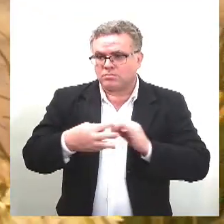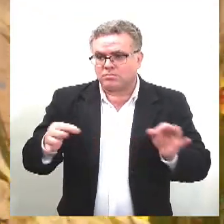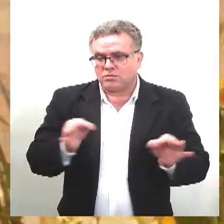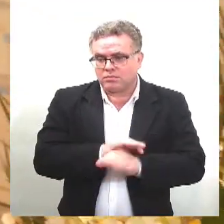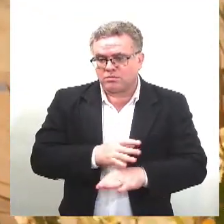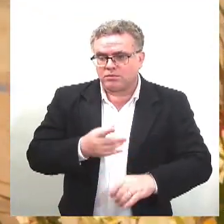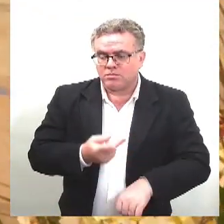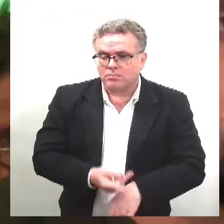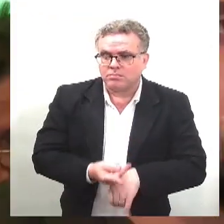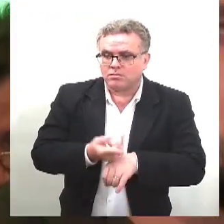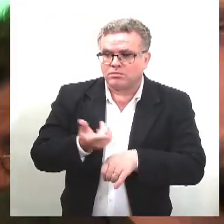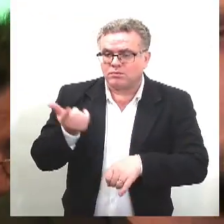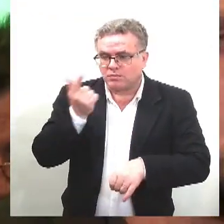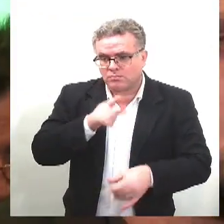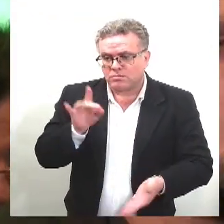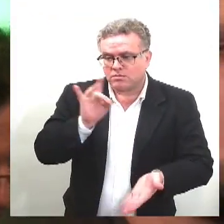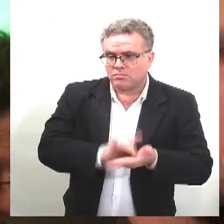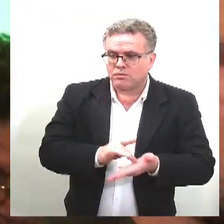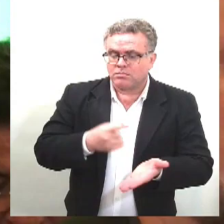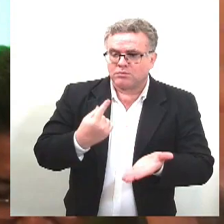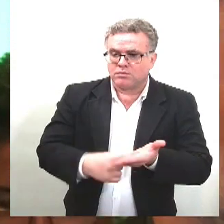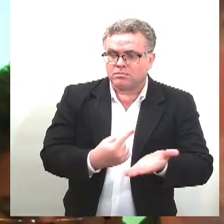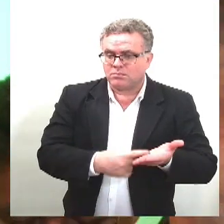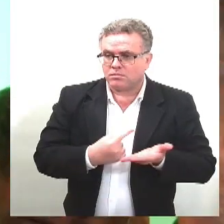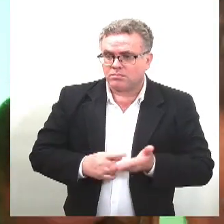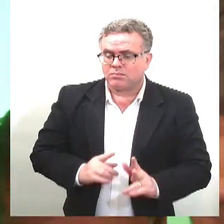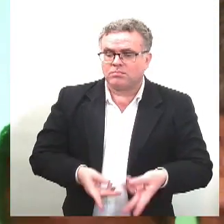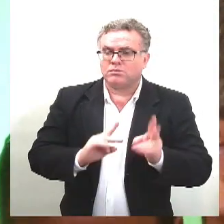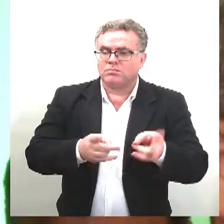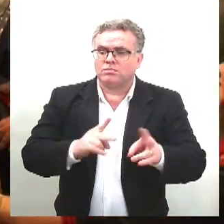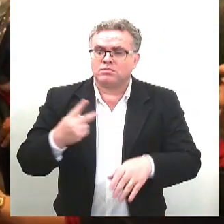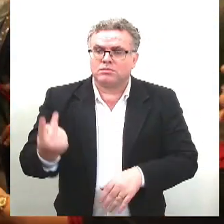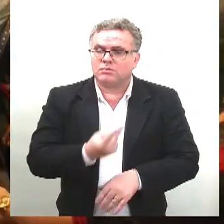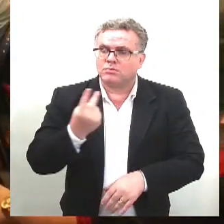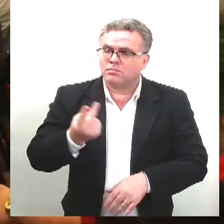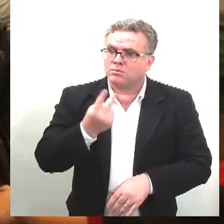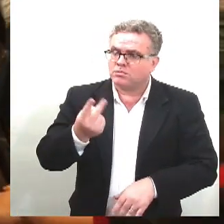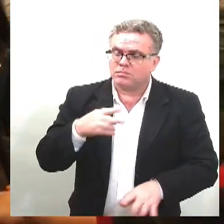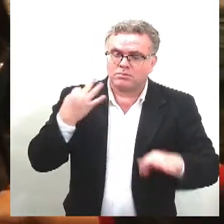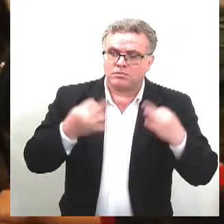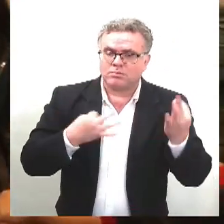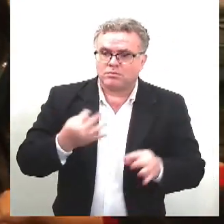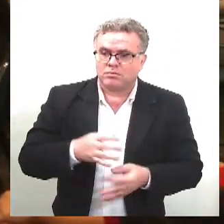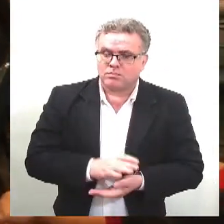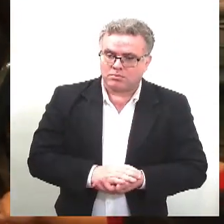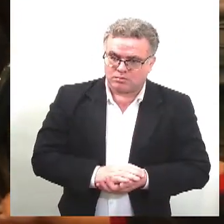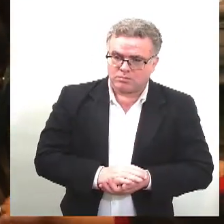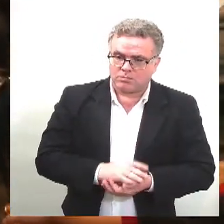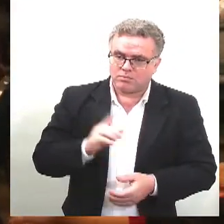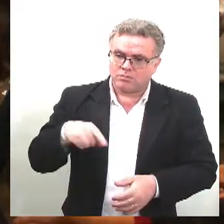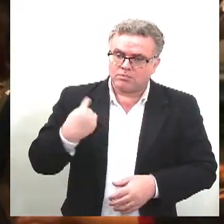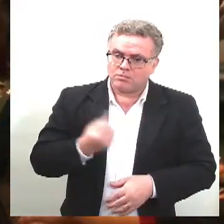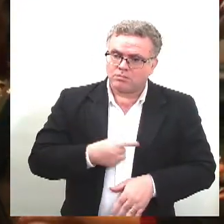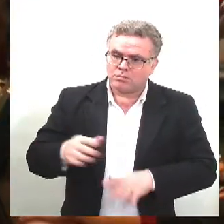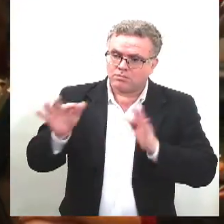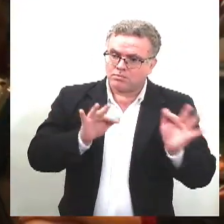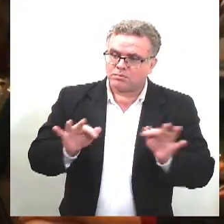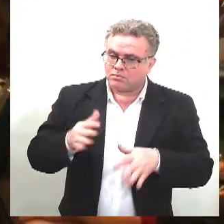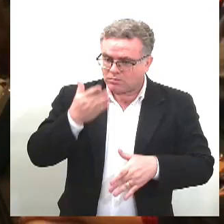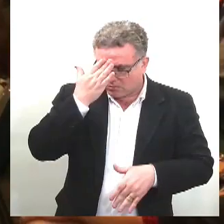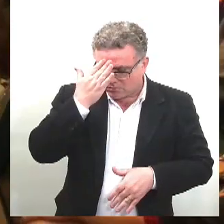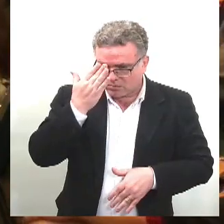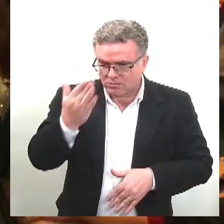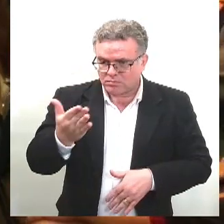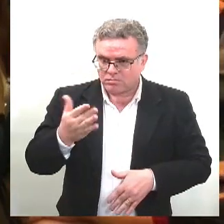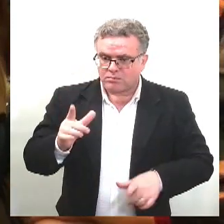ao compromisso da grade em valorizar o turismo local. A gente fica muito agradecida, né, pela TV Alesa estar aí no